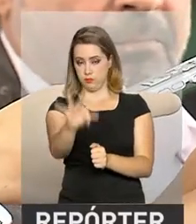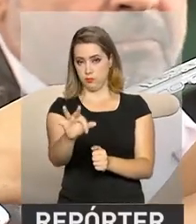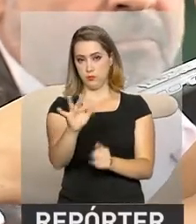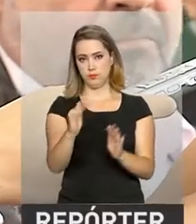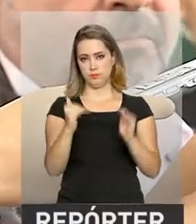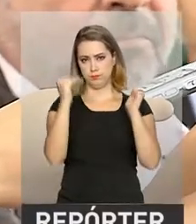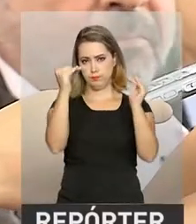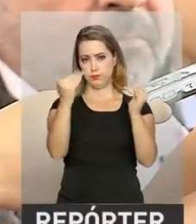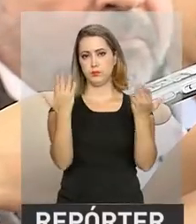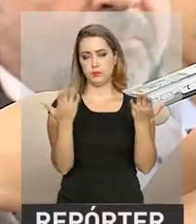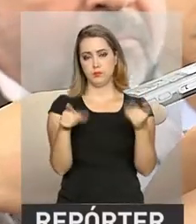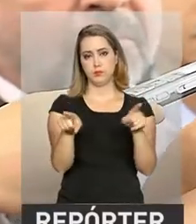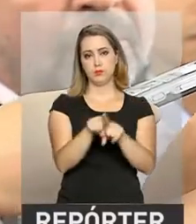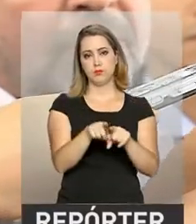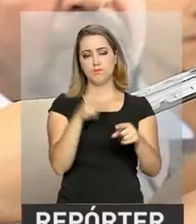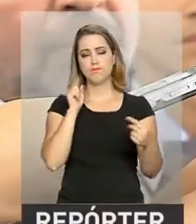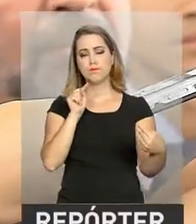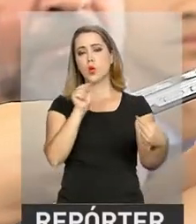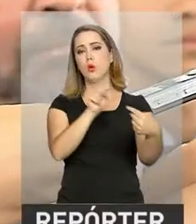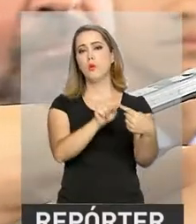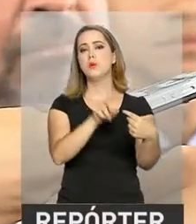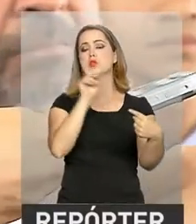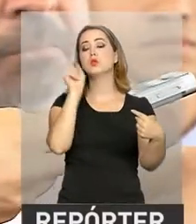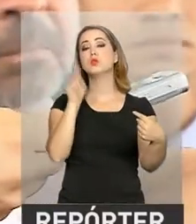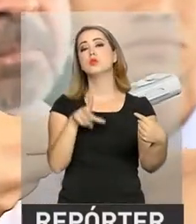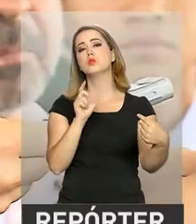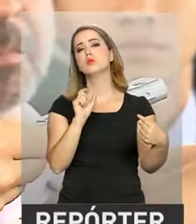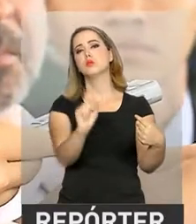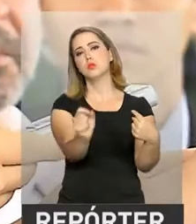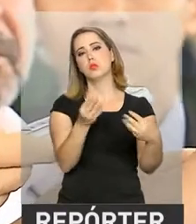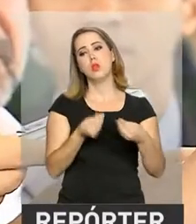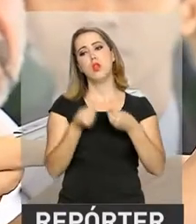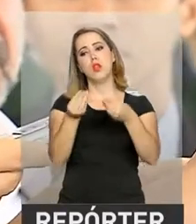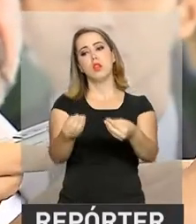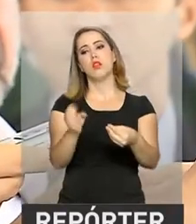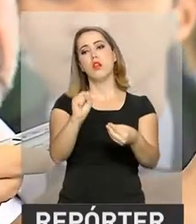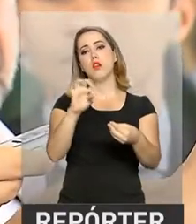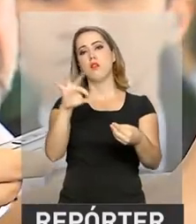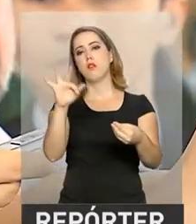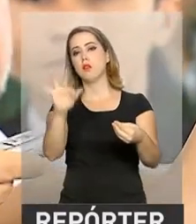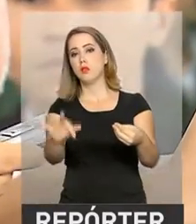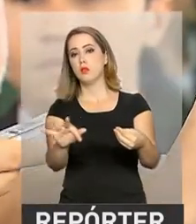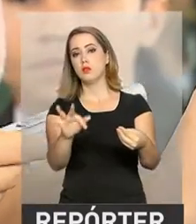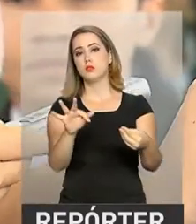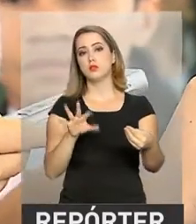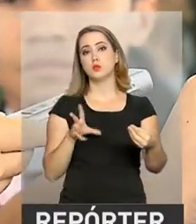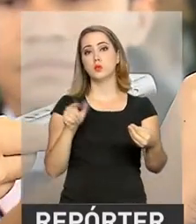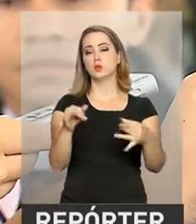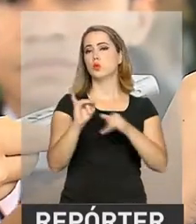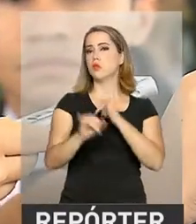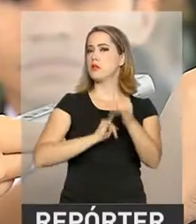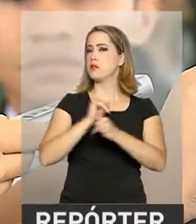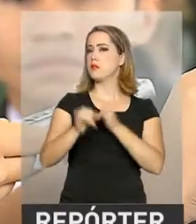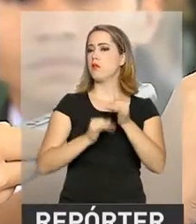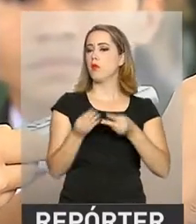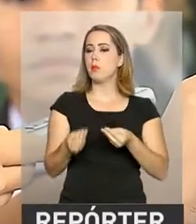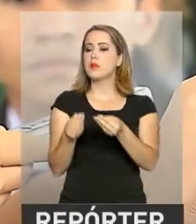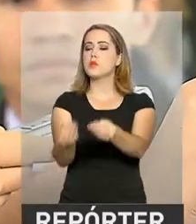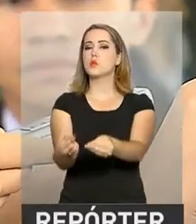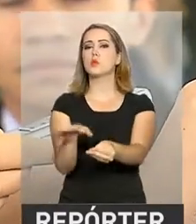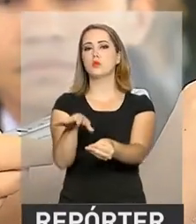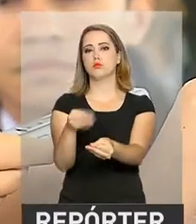cármen lúcia usando a dar ao supremo maior número possível de informações e